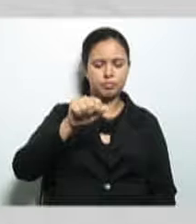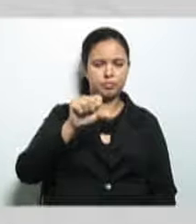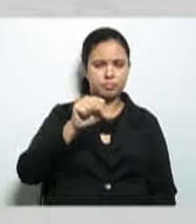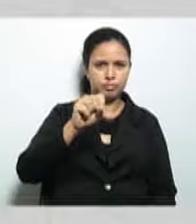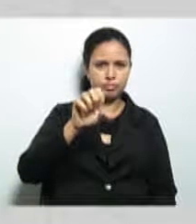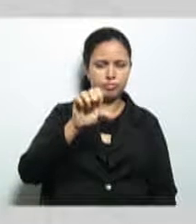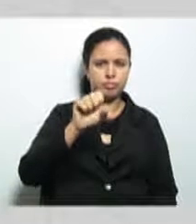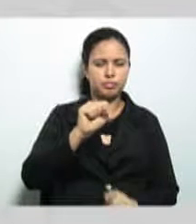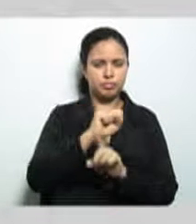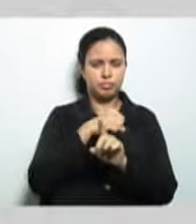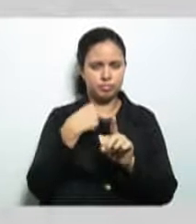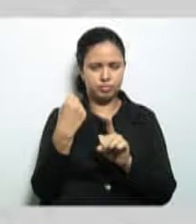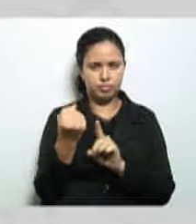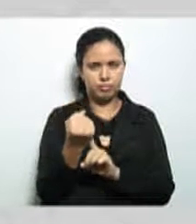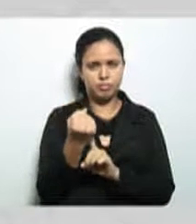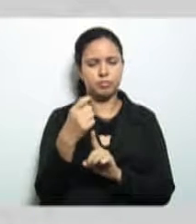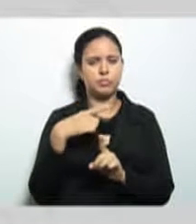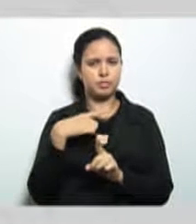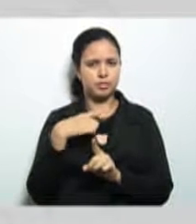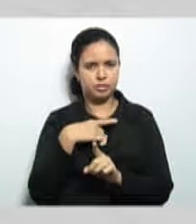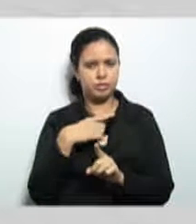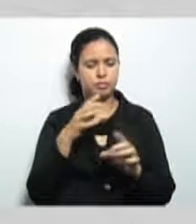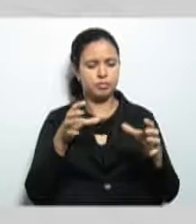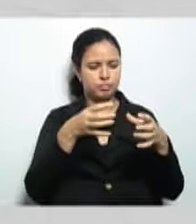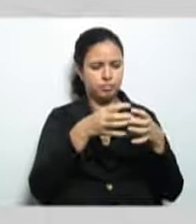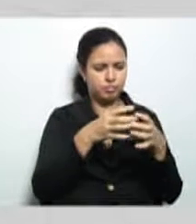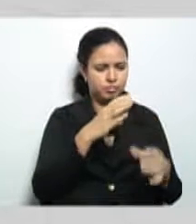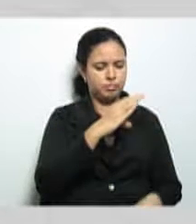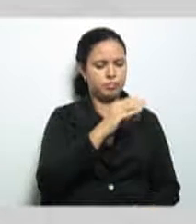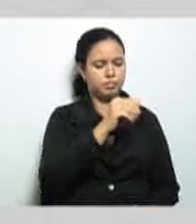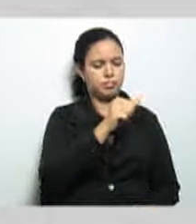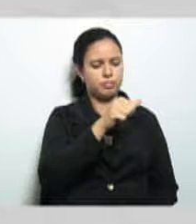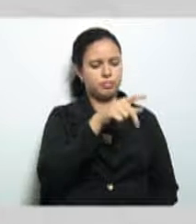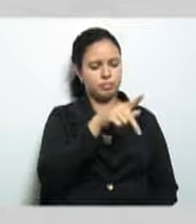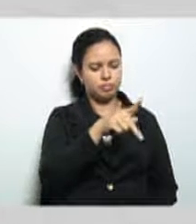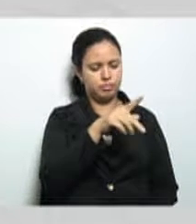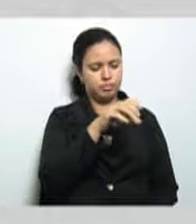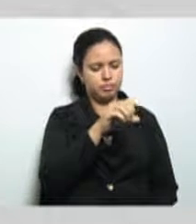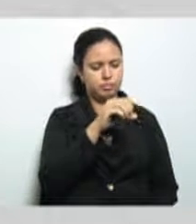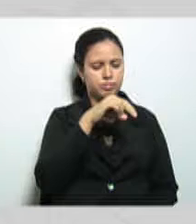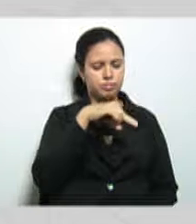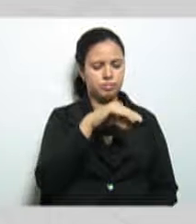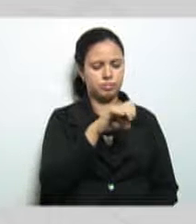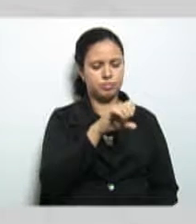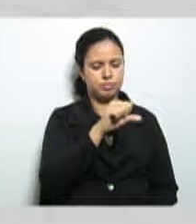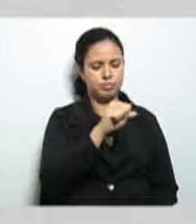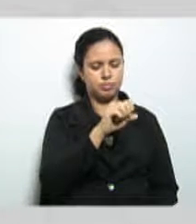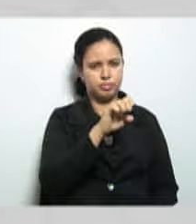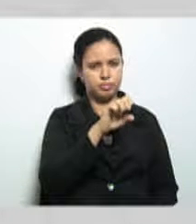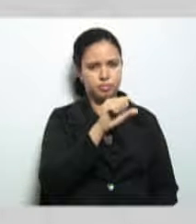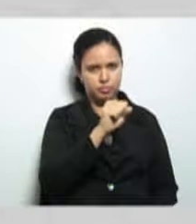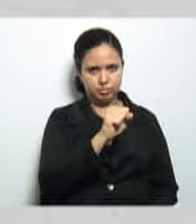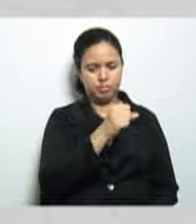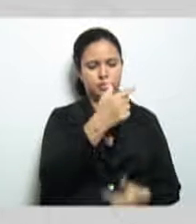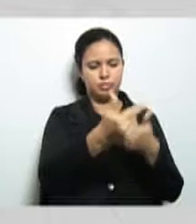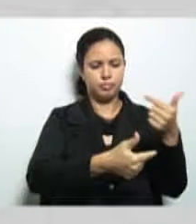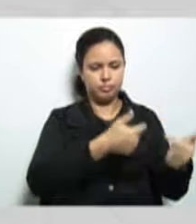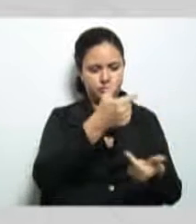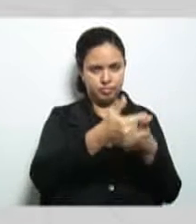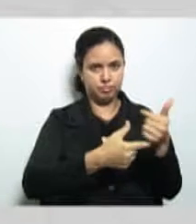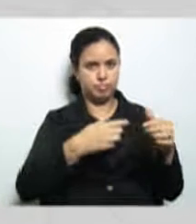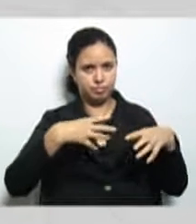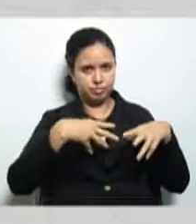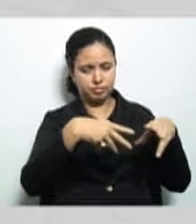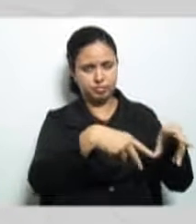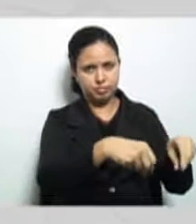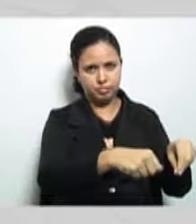eram essas? Havia os camponeses, quem produzia, trabalhava na terra, e havia a nobreza, que era quem